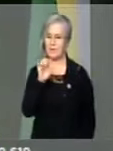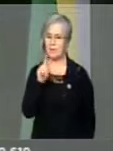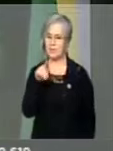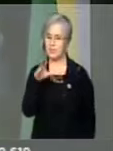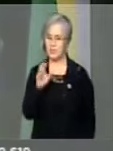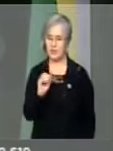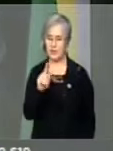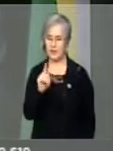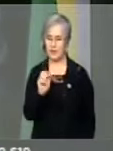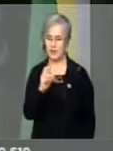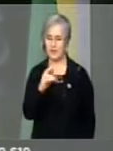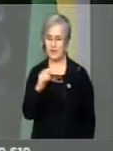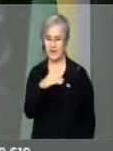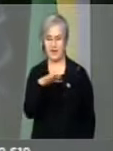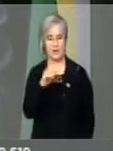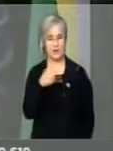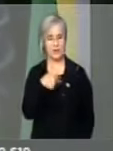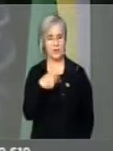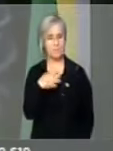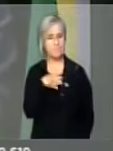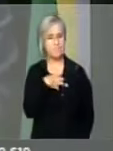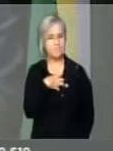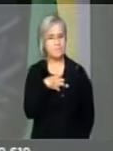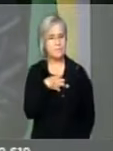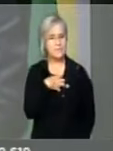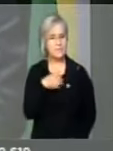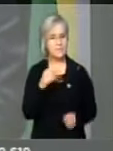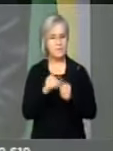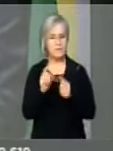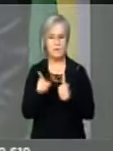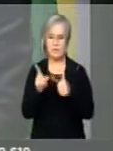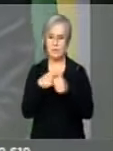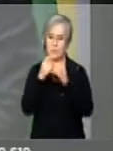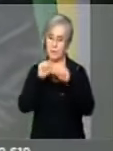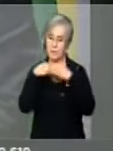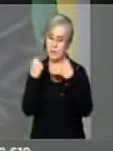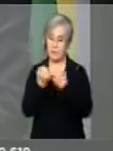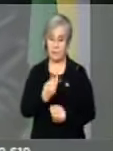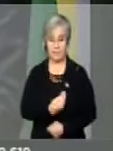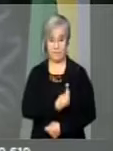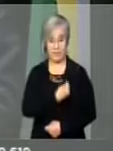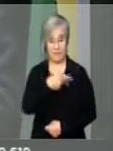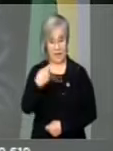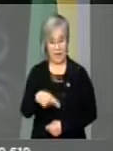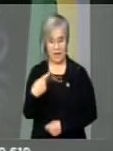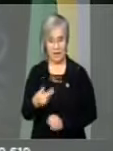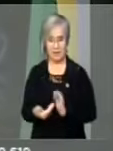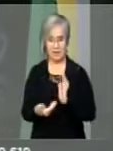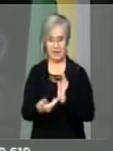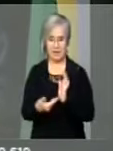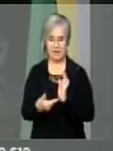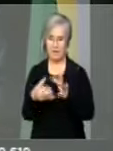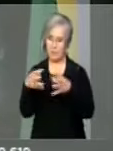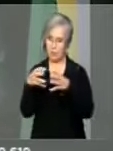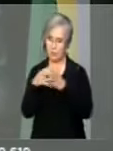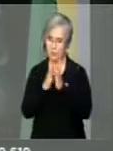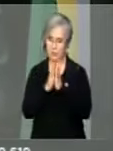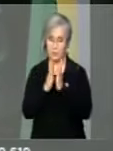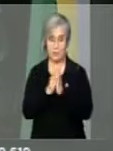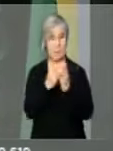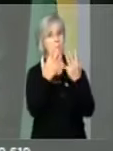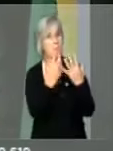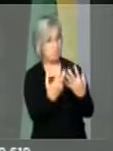ele, com o Sérgio também, a inspiração de nós fazermos o primeiro seminário de vida aqui na Câmara dos Deputados, no nosso grupo de oração. Foi